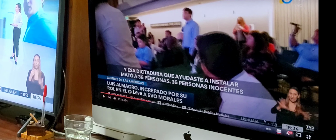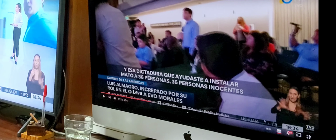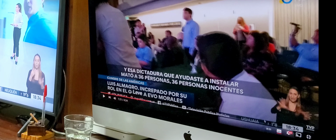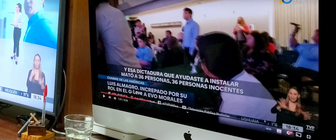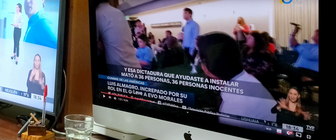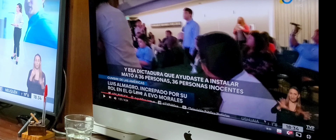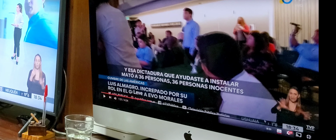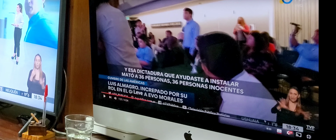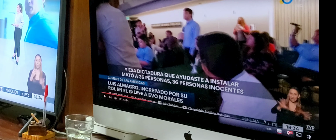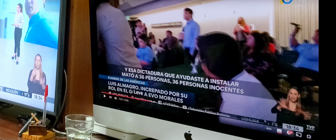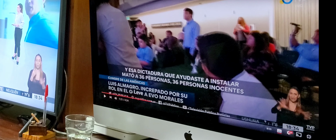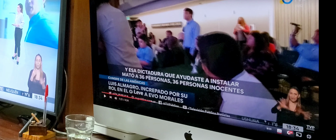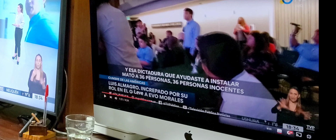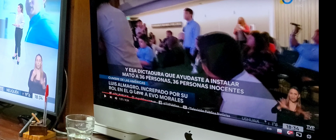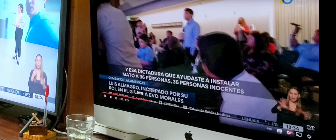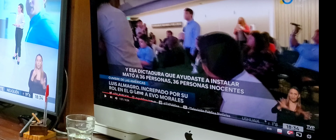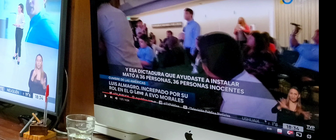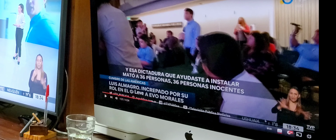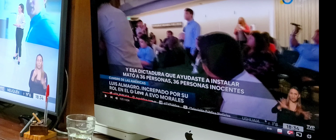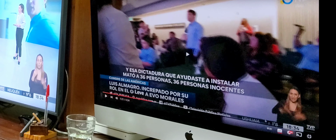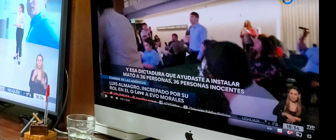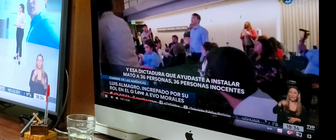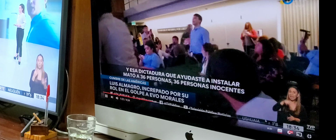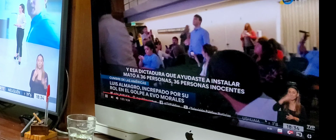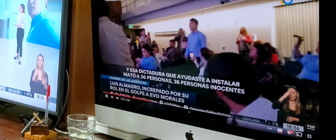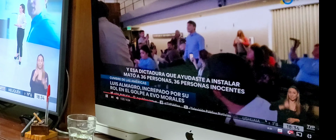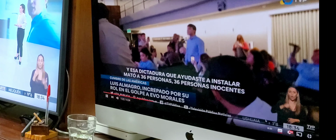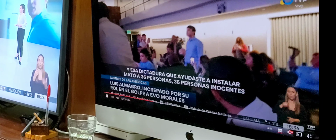pessoas, 36 pessoas inocentes.